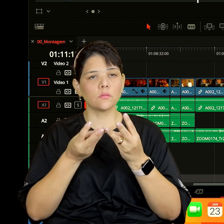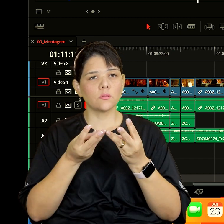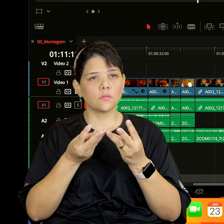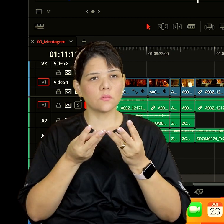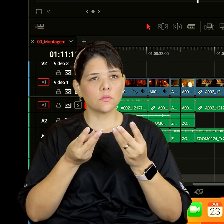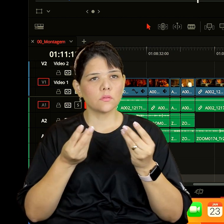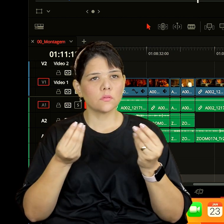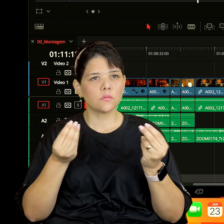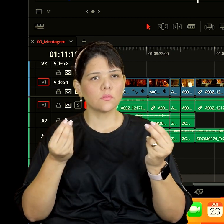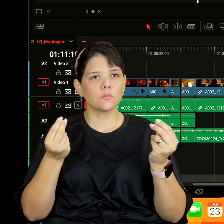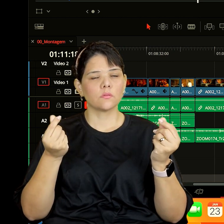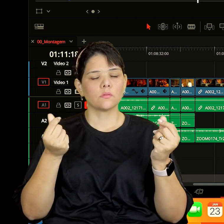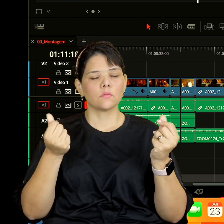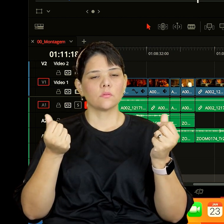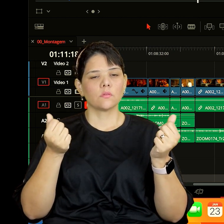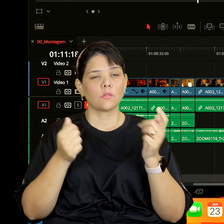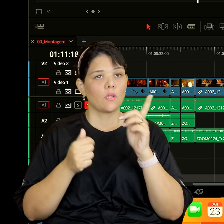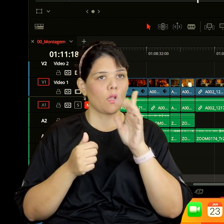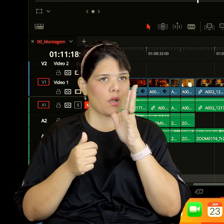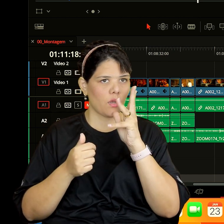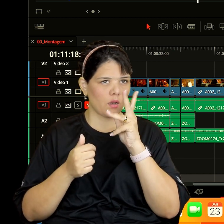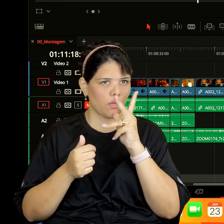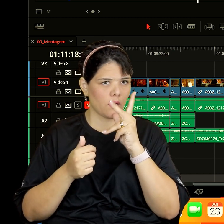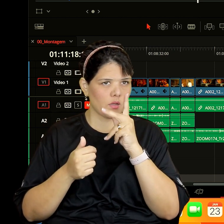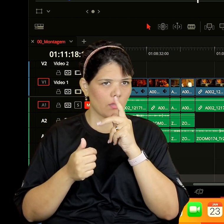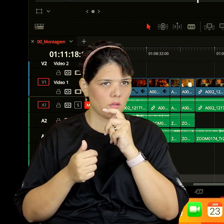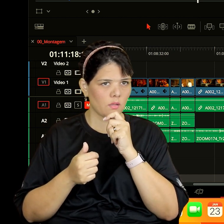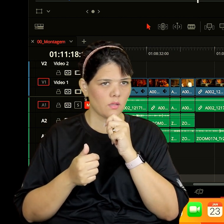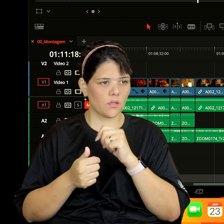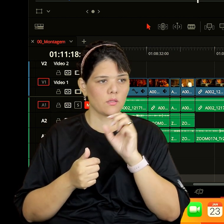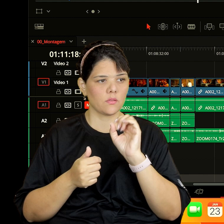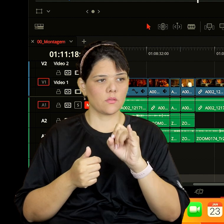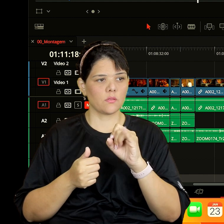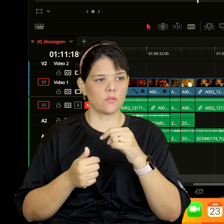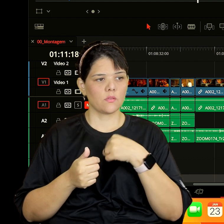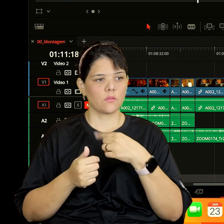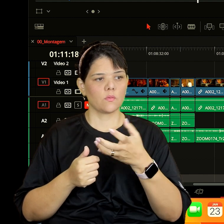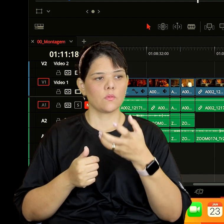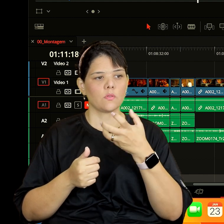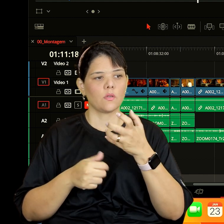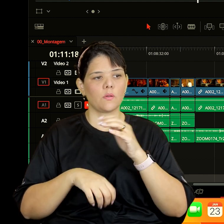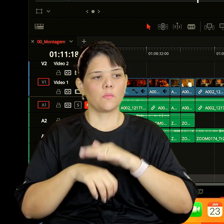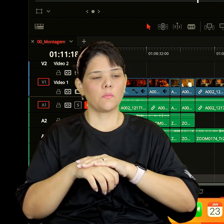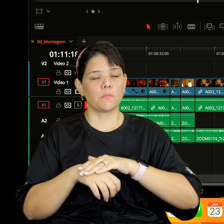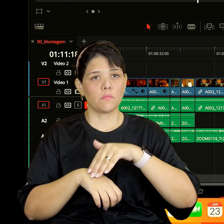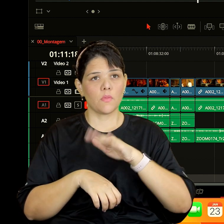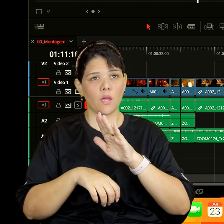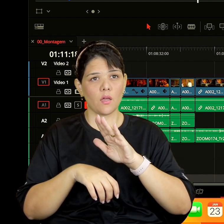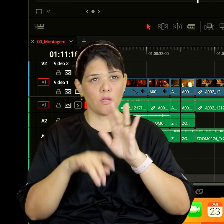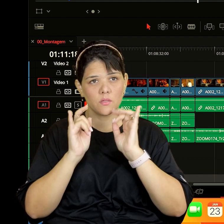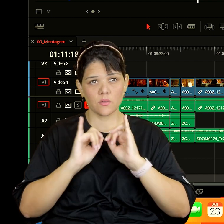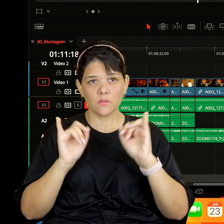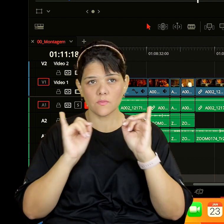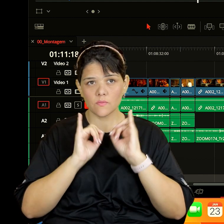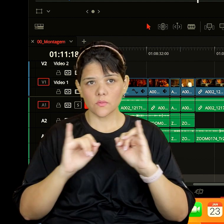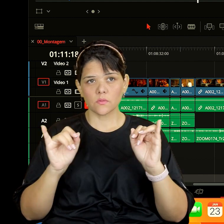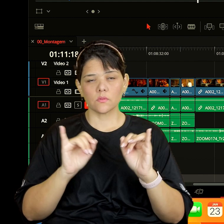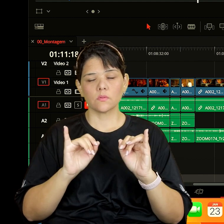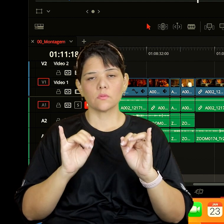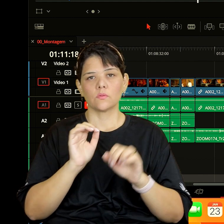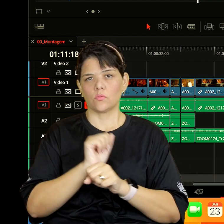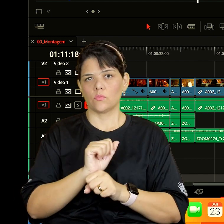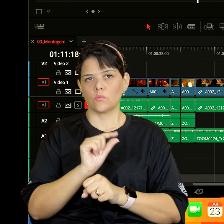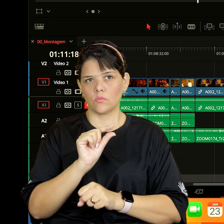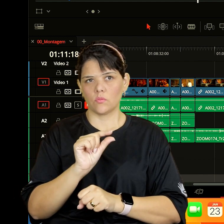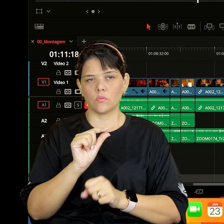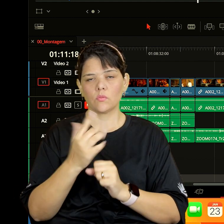lenta, uma cena mais carregada. Se eu quero passar mais informação, galera, rapidão, vou pedir para vocês, todo mundo abrir a câmera